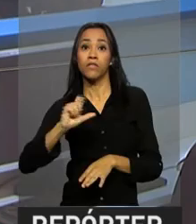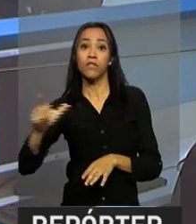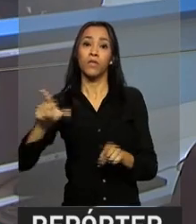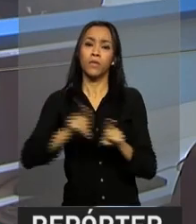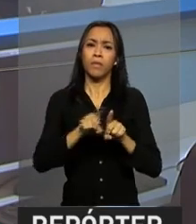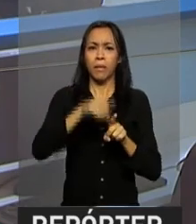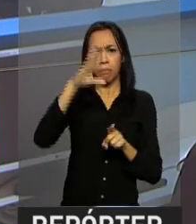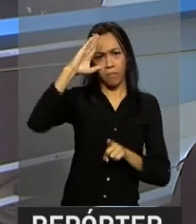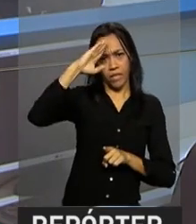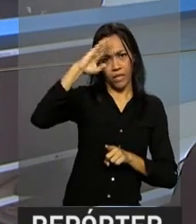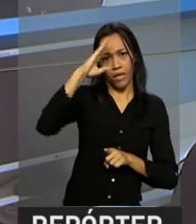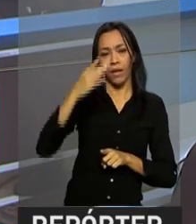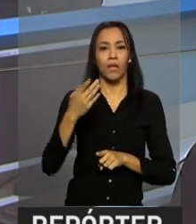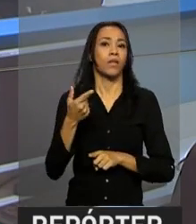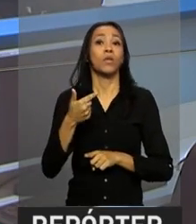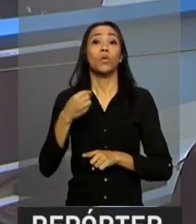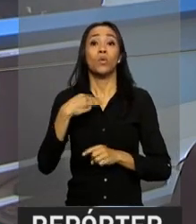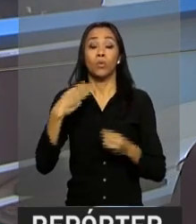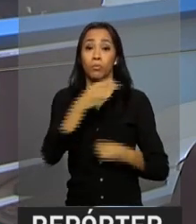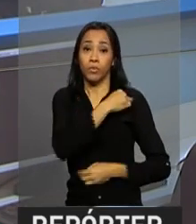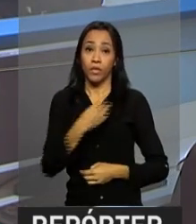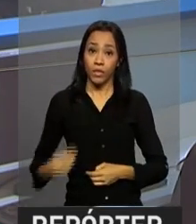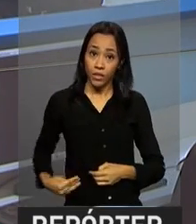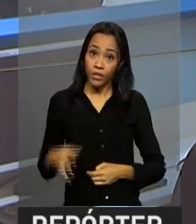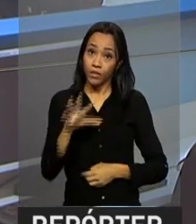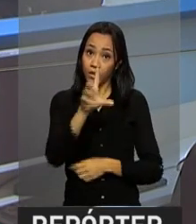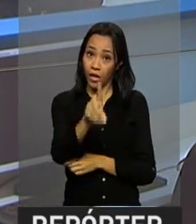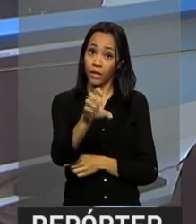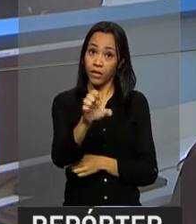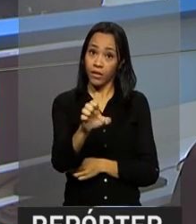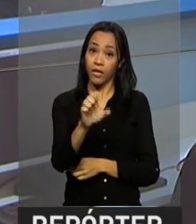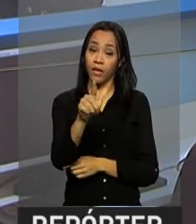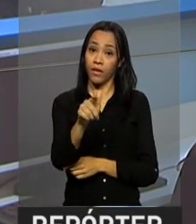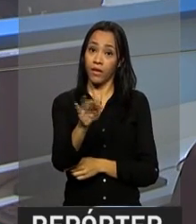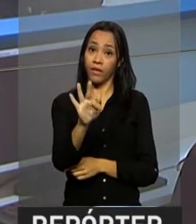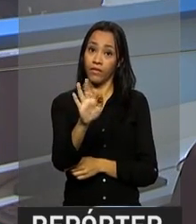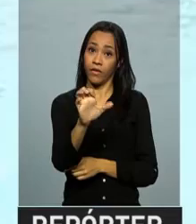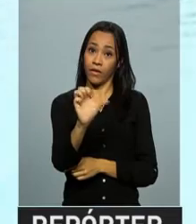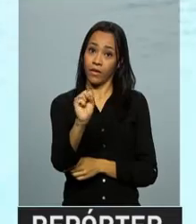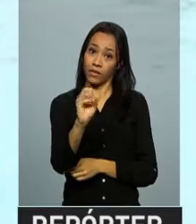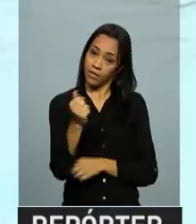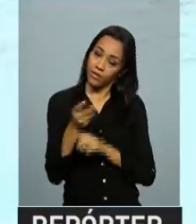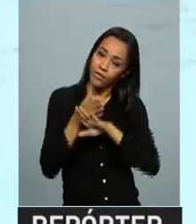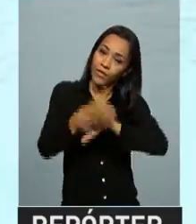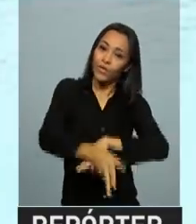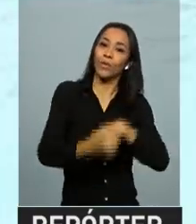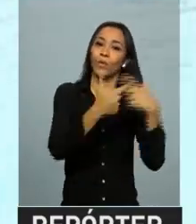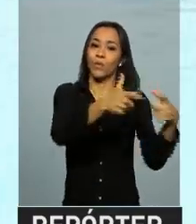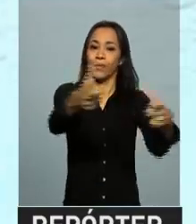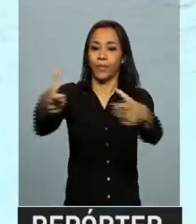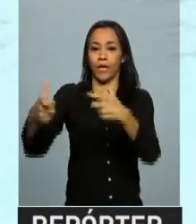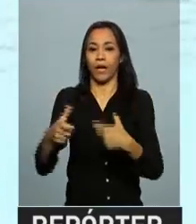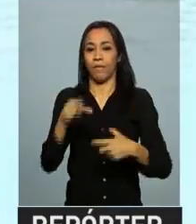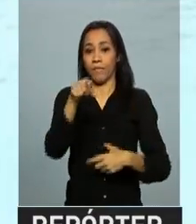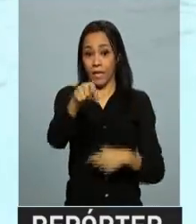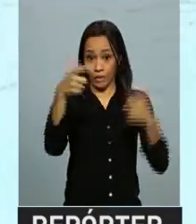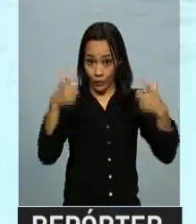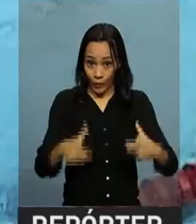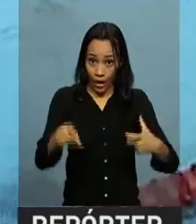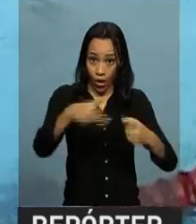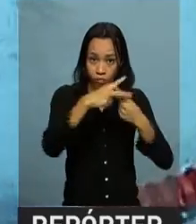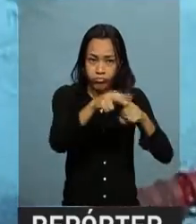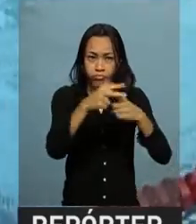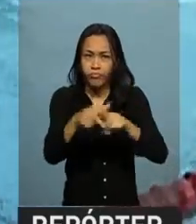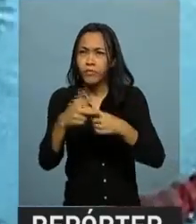militares. O ministro da Defesa, Raul Jungmann, visitou essas instalações. O CEFAM foi ampliado e reformado